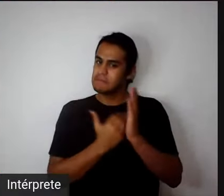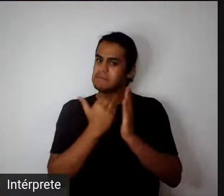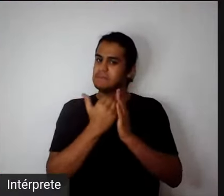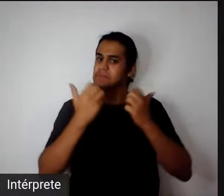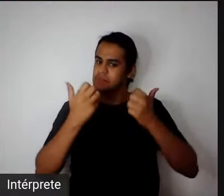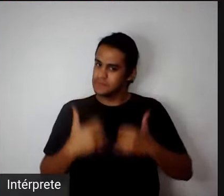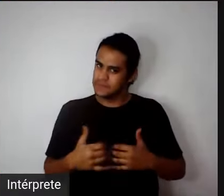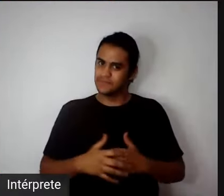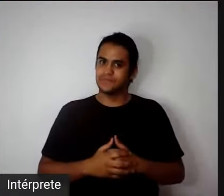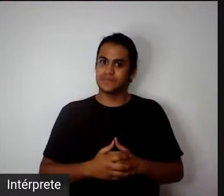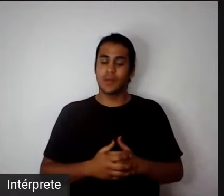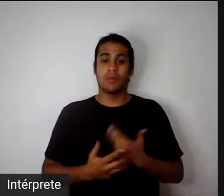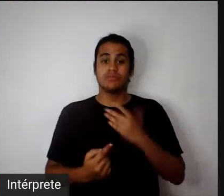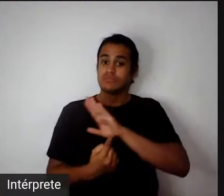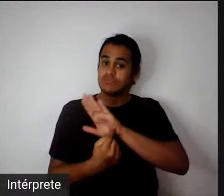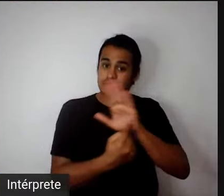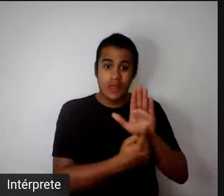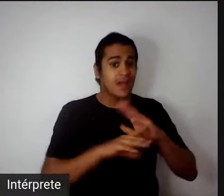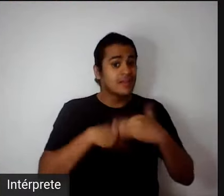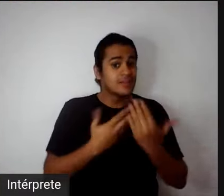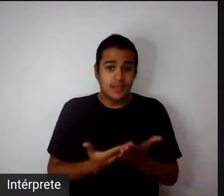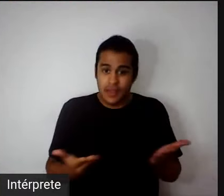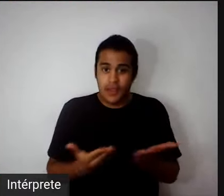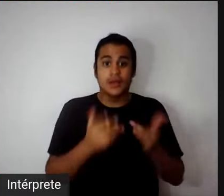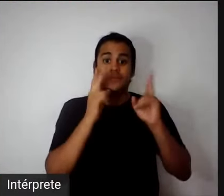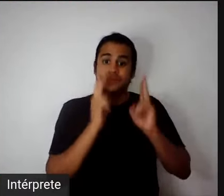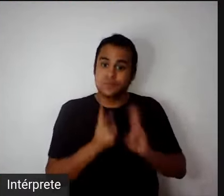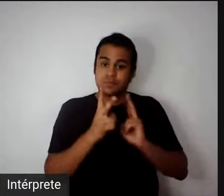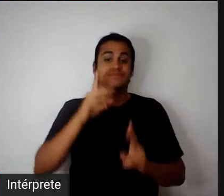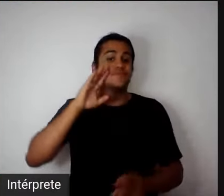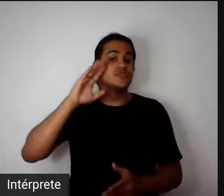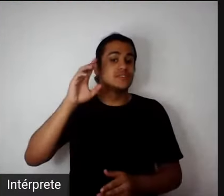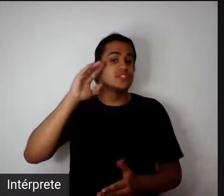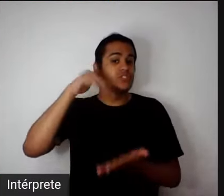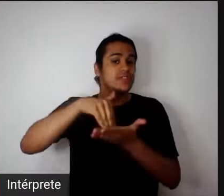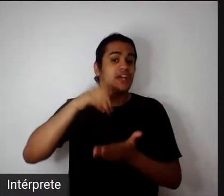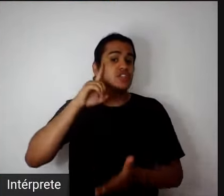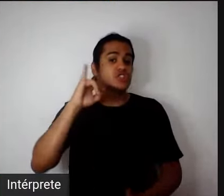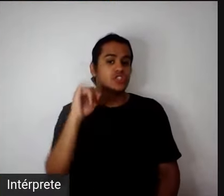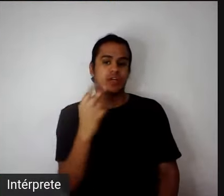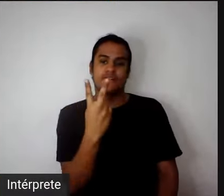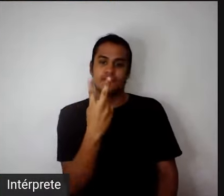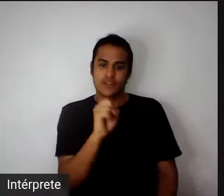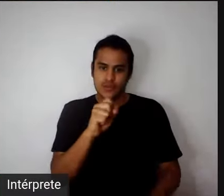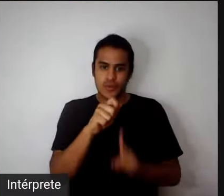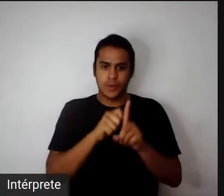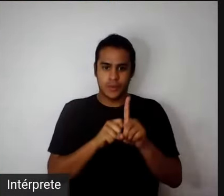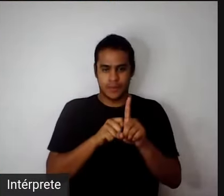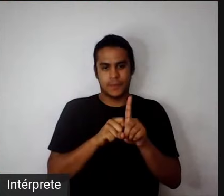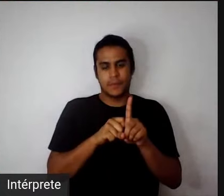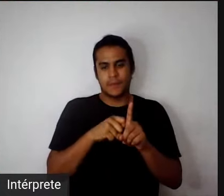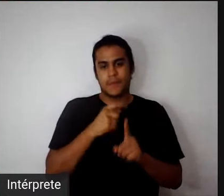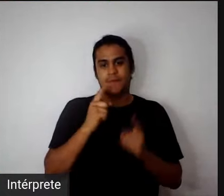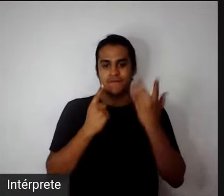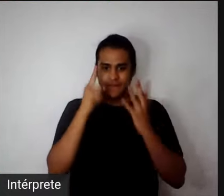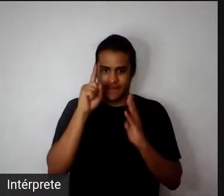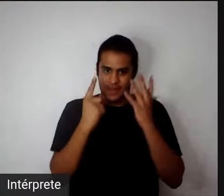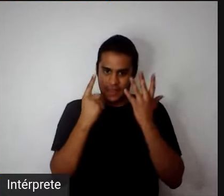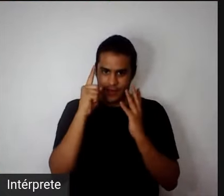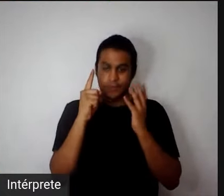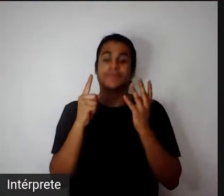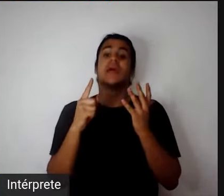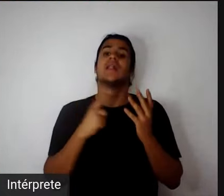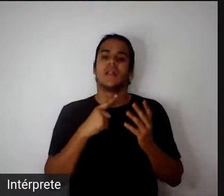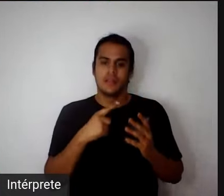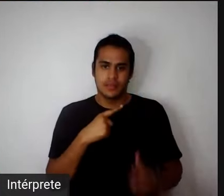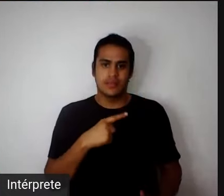a exposição que ainda está lá, está dia 28 de fevereiro, para quem puder ir lá ver, onde a gente mostra a produção audiovisual e